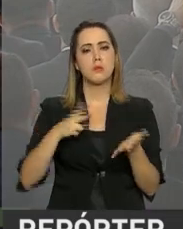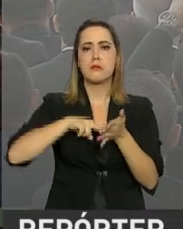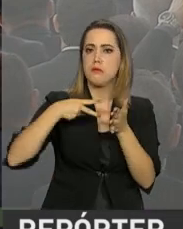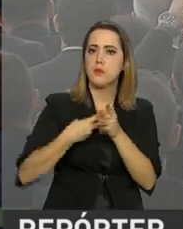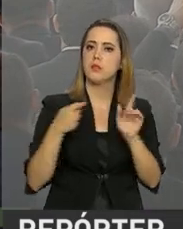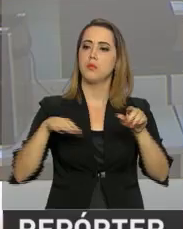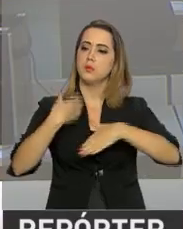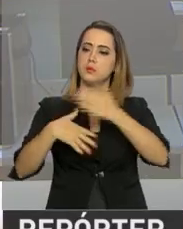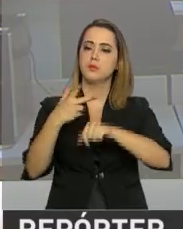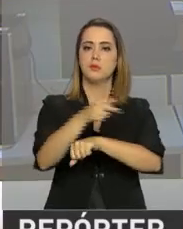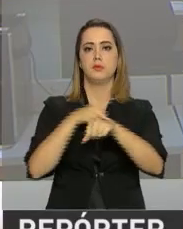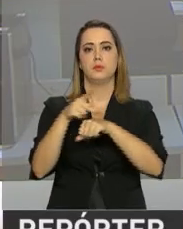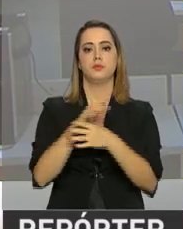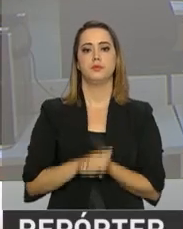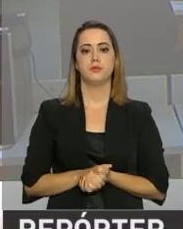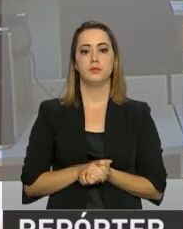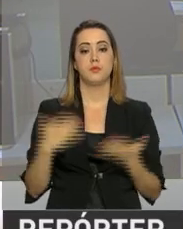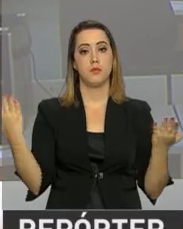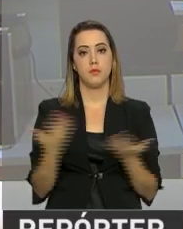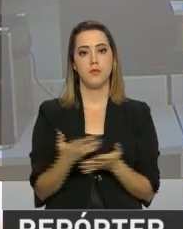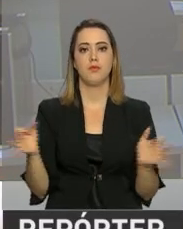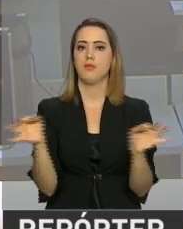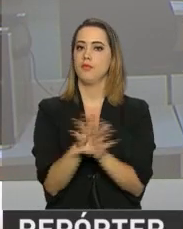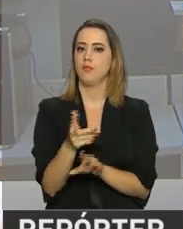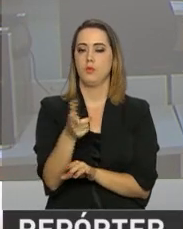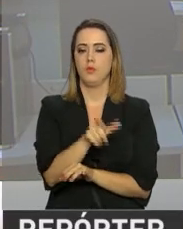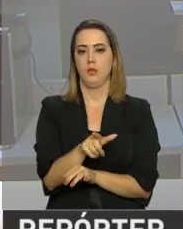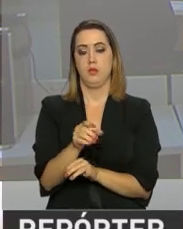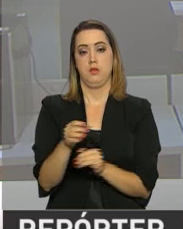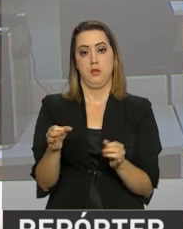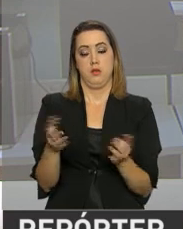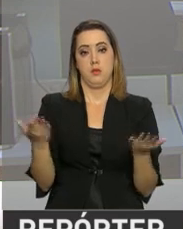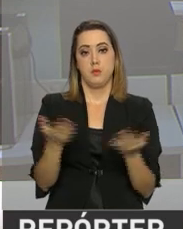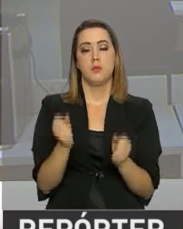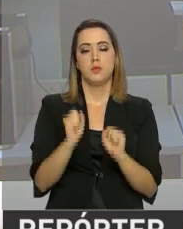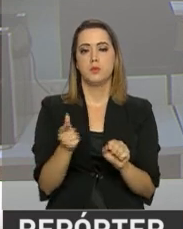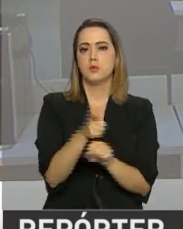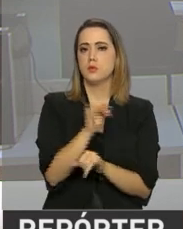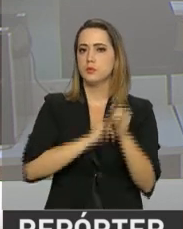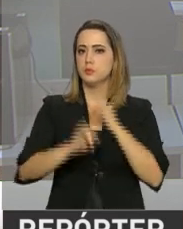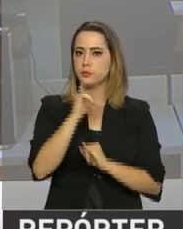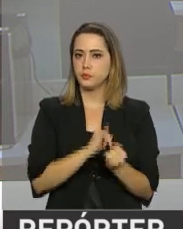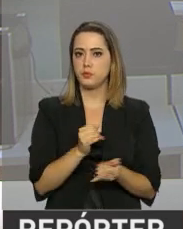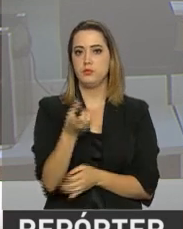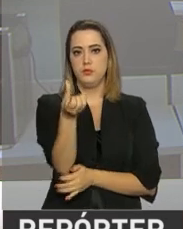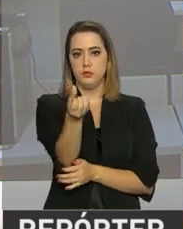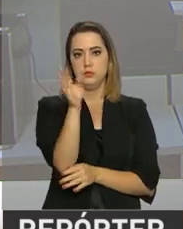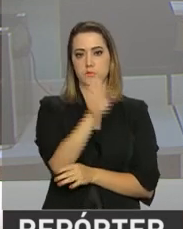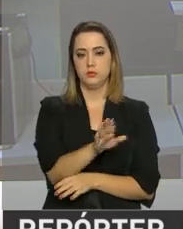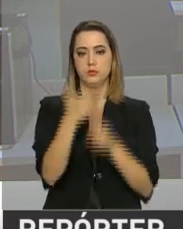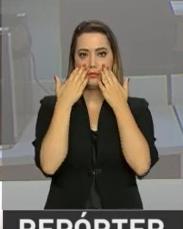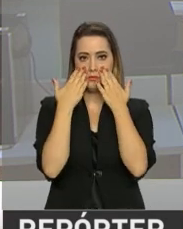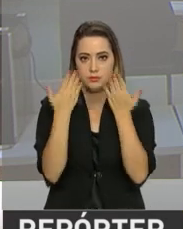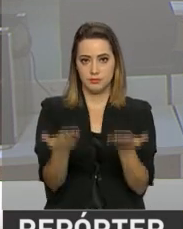do país e esta edição do repórter nbr termina aqui podemos voltar a qualquer momento com outras informações ou às seis da tarde